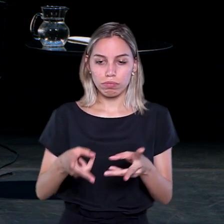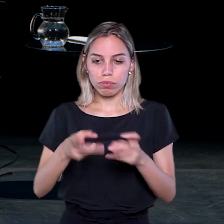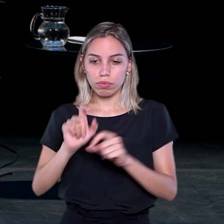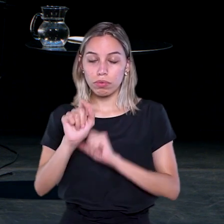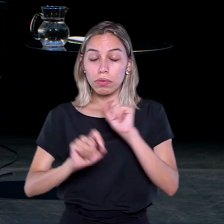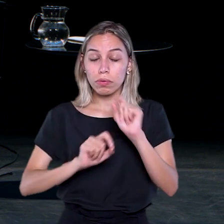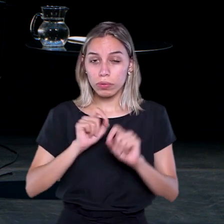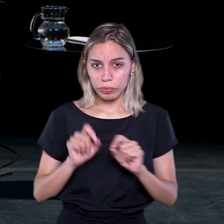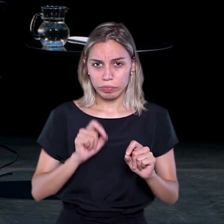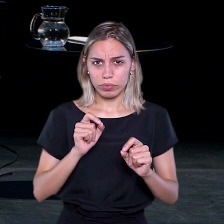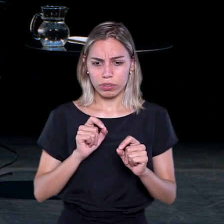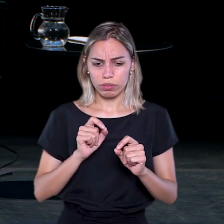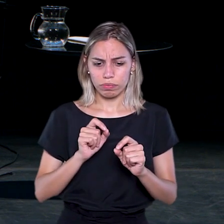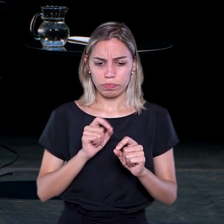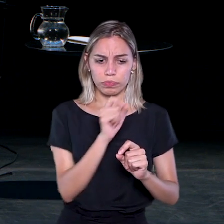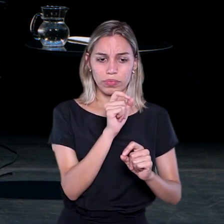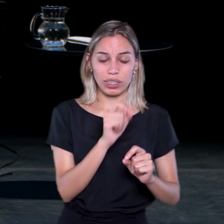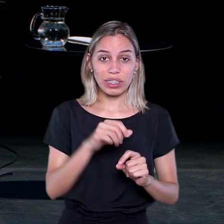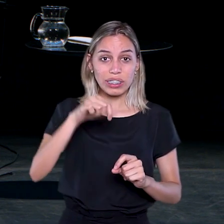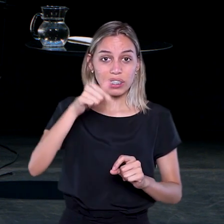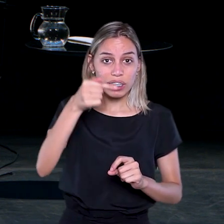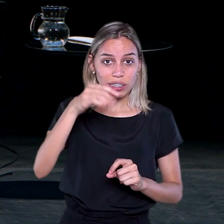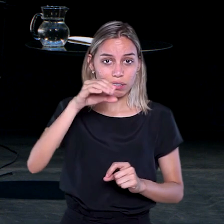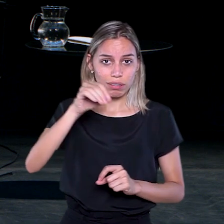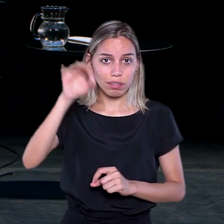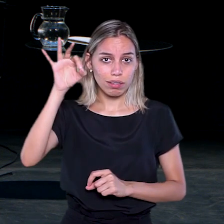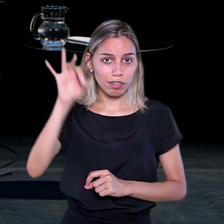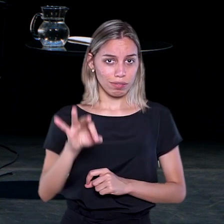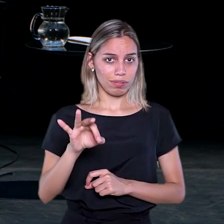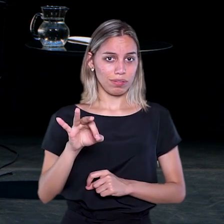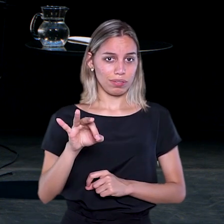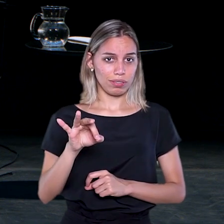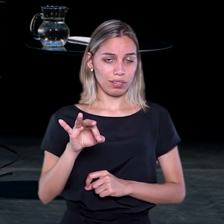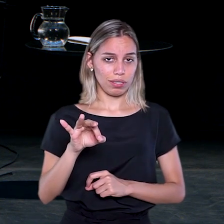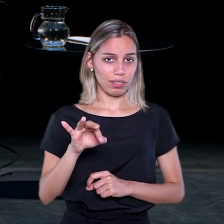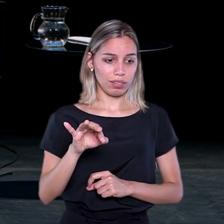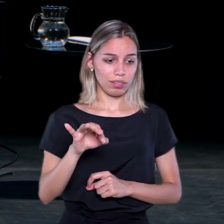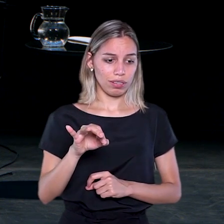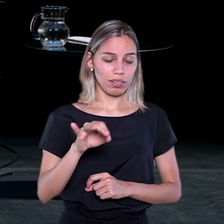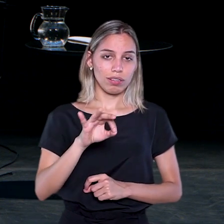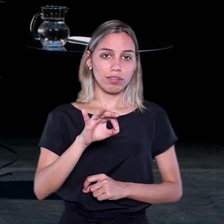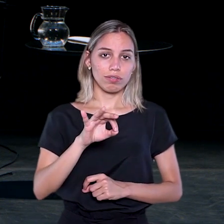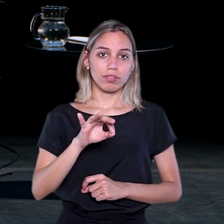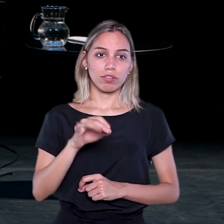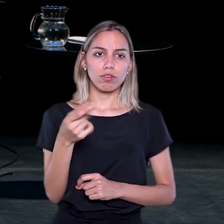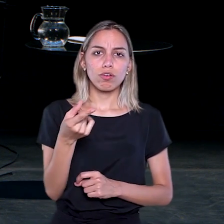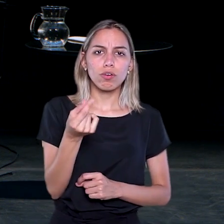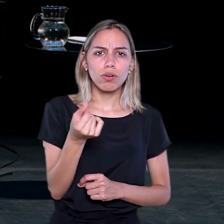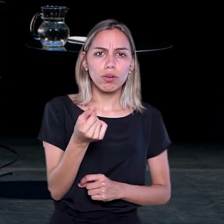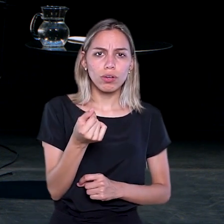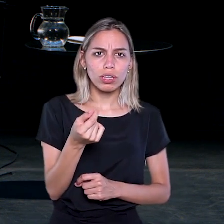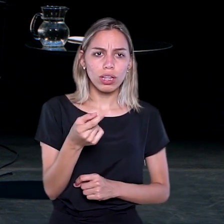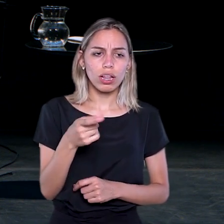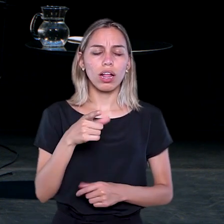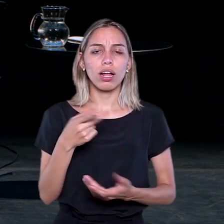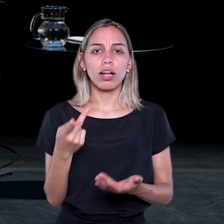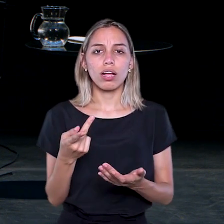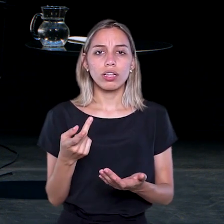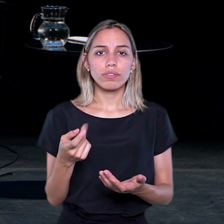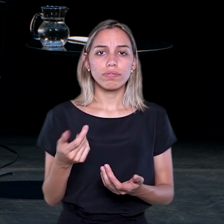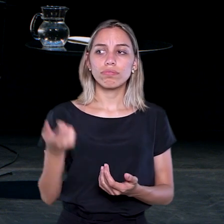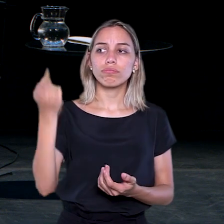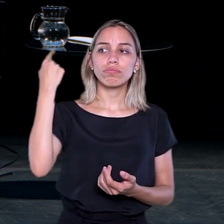concluir, a partir de seus estudos, que cerca de 70% dos rendimentos de uma geração vêm das gerações